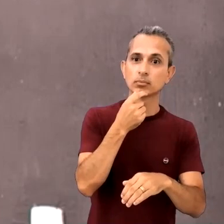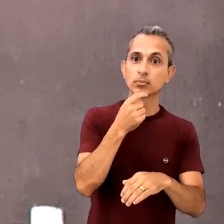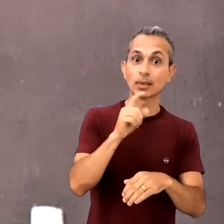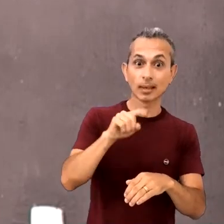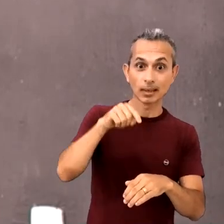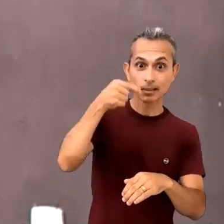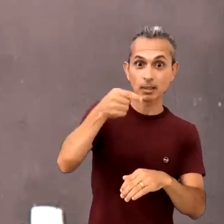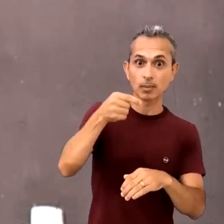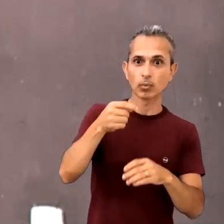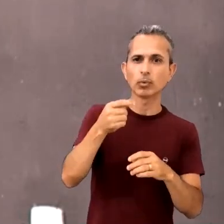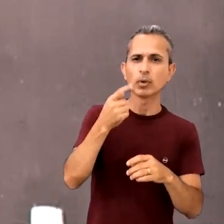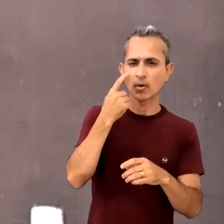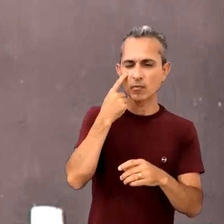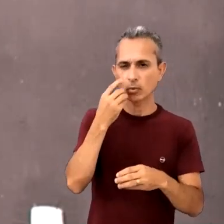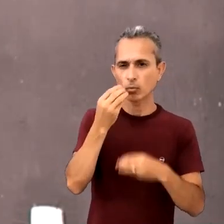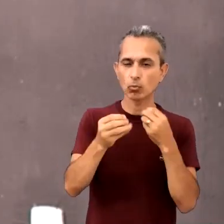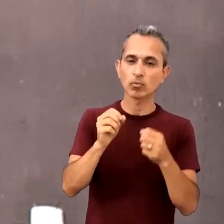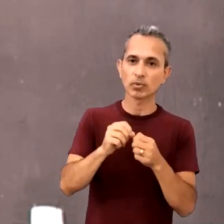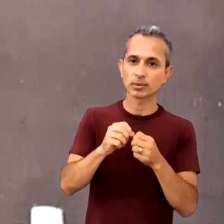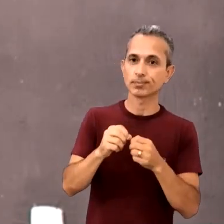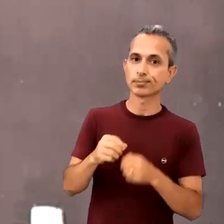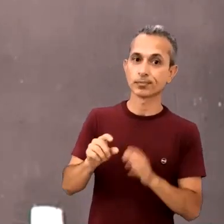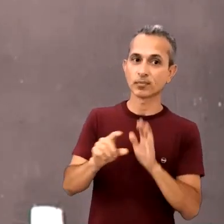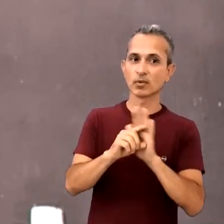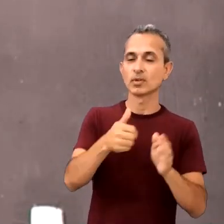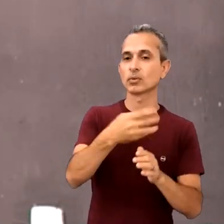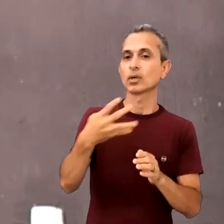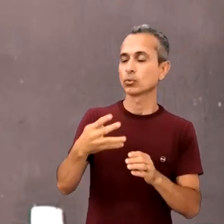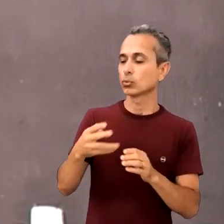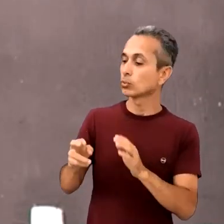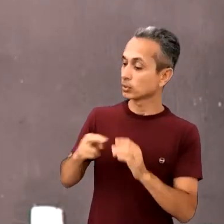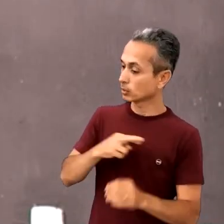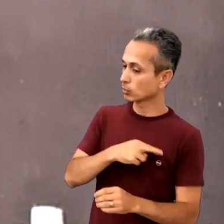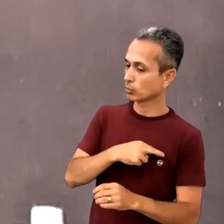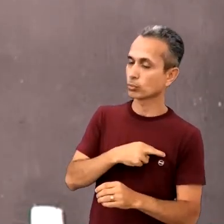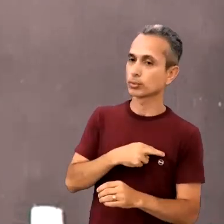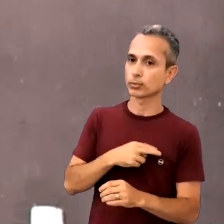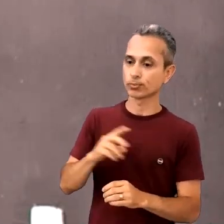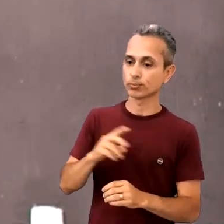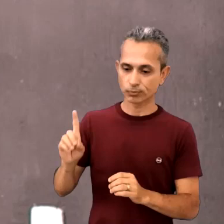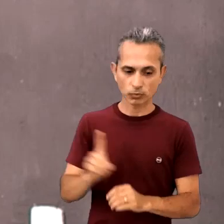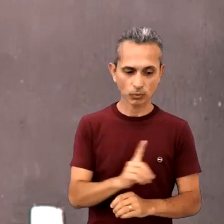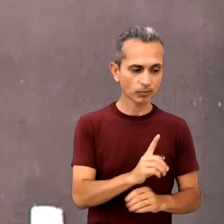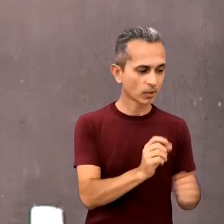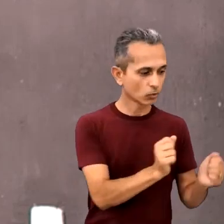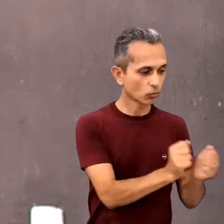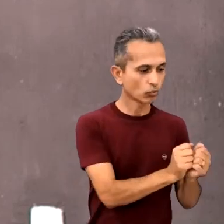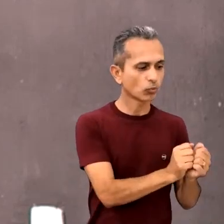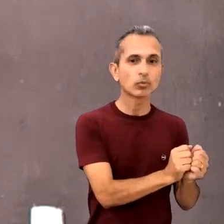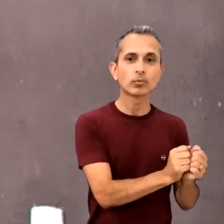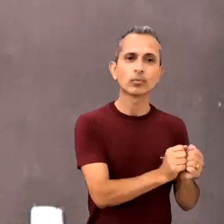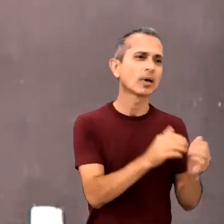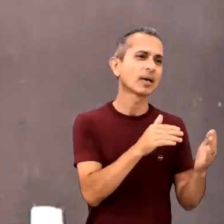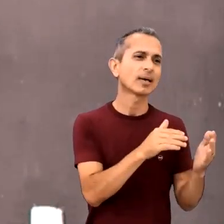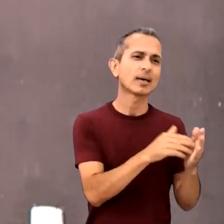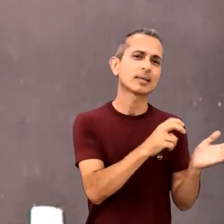O verso 14 diz, Ruth ficou deitada aos pés dele até de manhã. Ou seja, ela não deitou com ele,